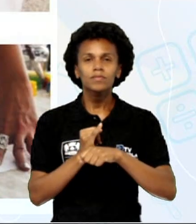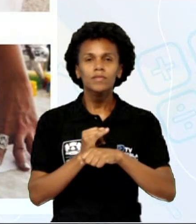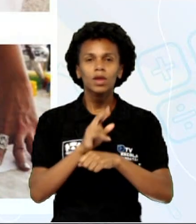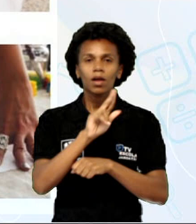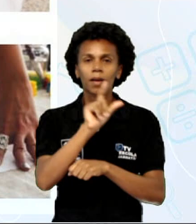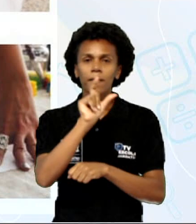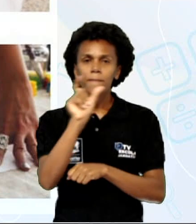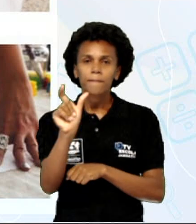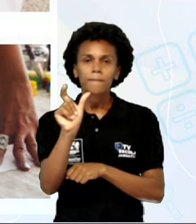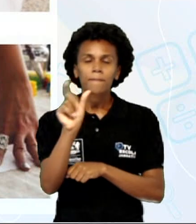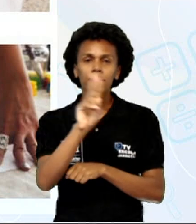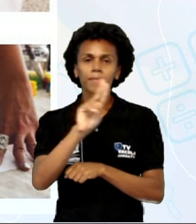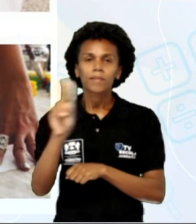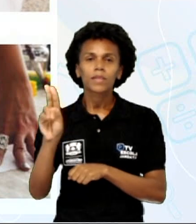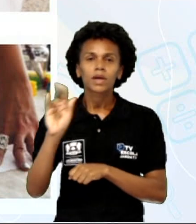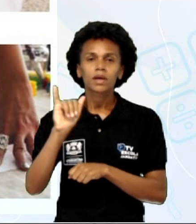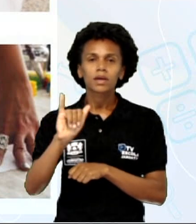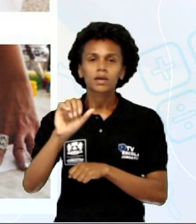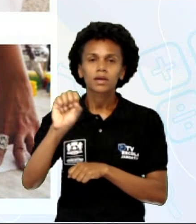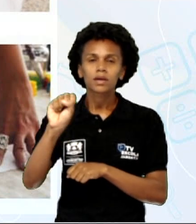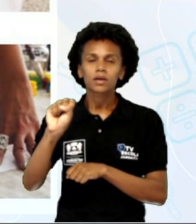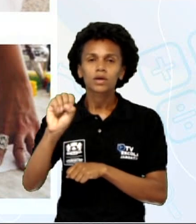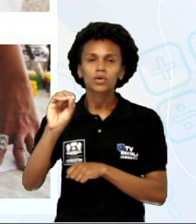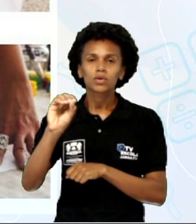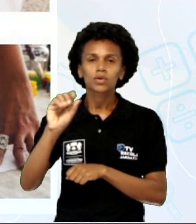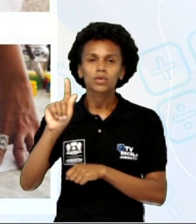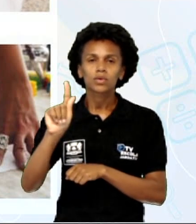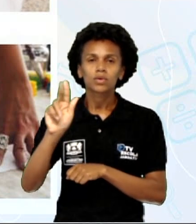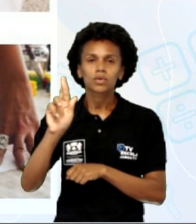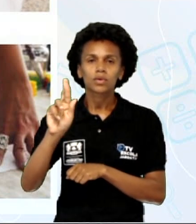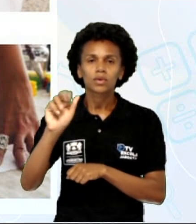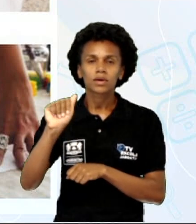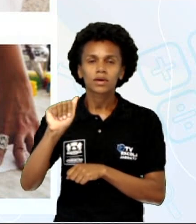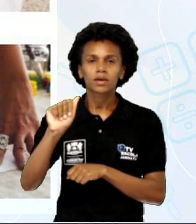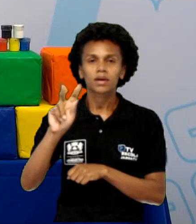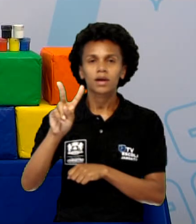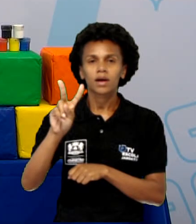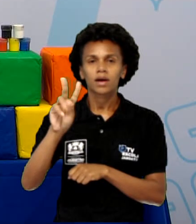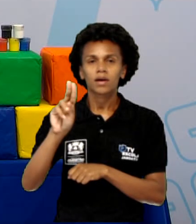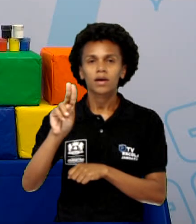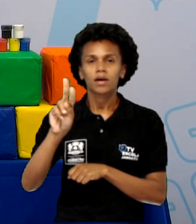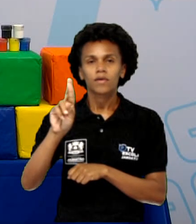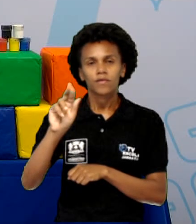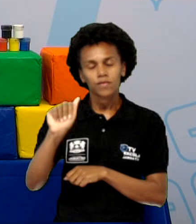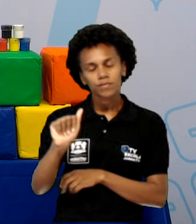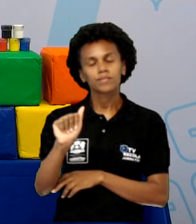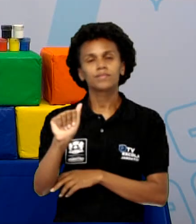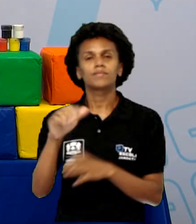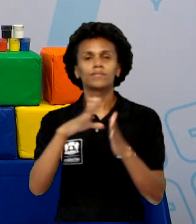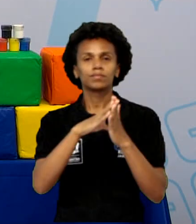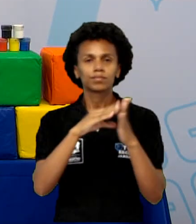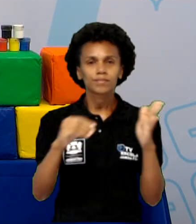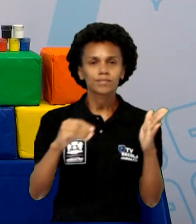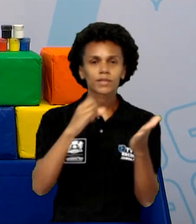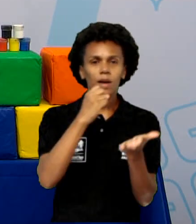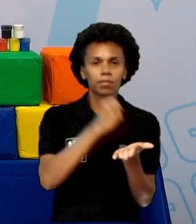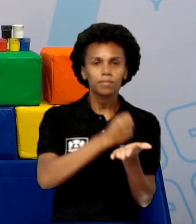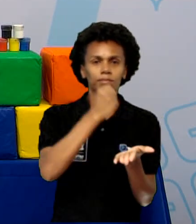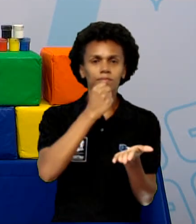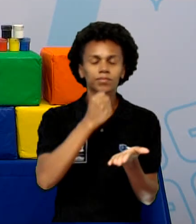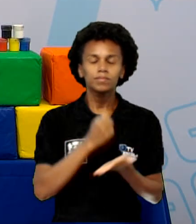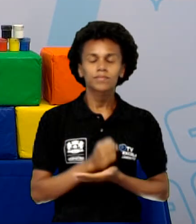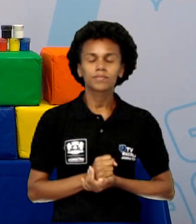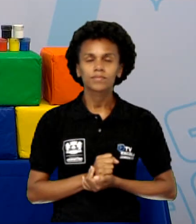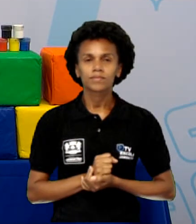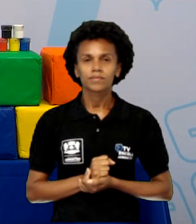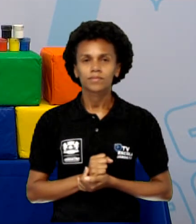isopor, tá certo? Mas imita a técnica da estilogravura, ok? E esse é o desafio que eu vou deixar para vocês